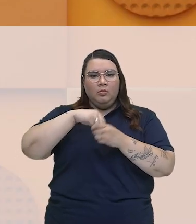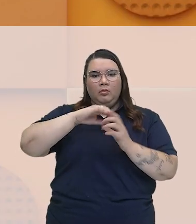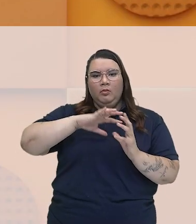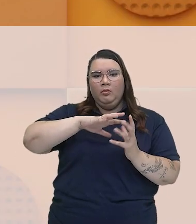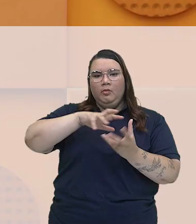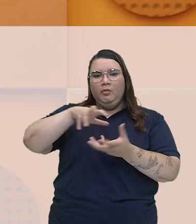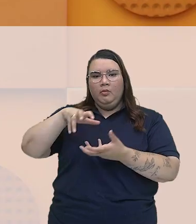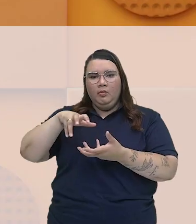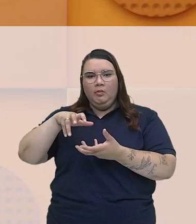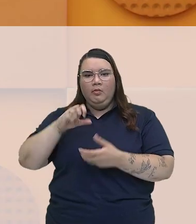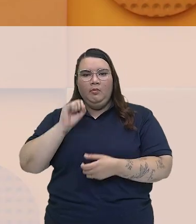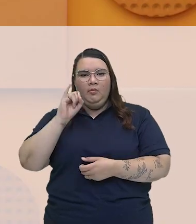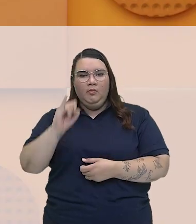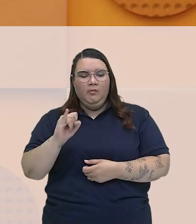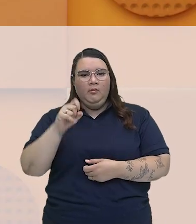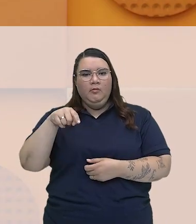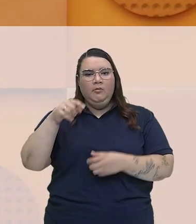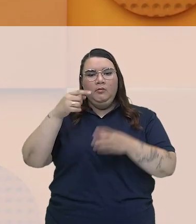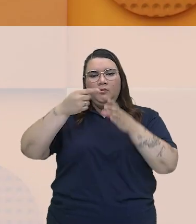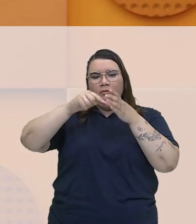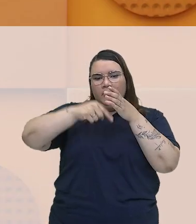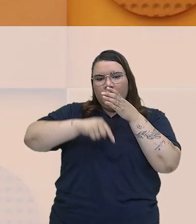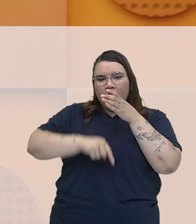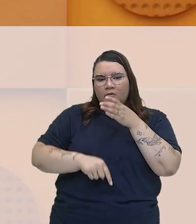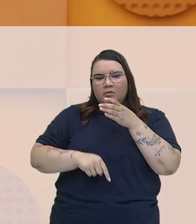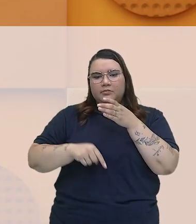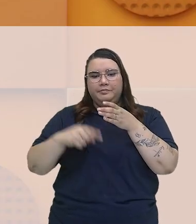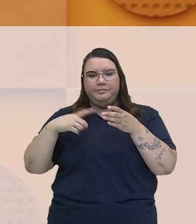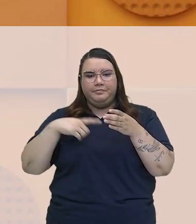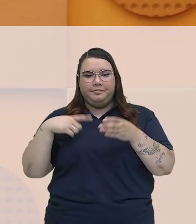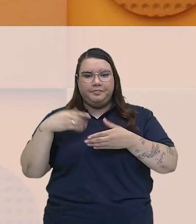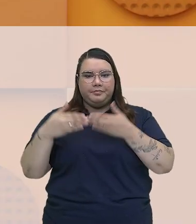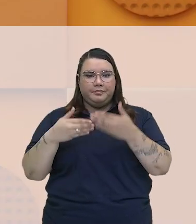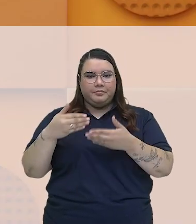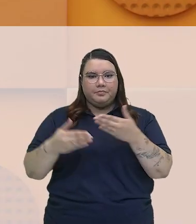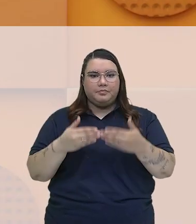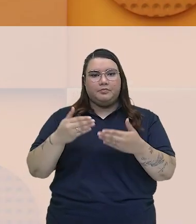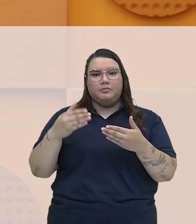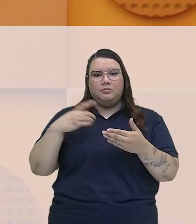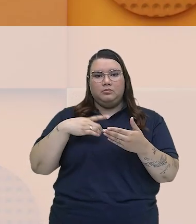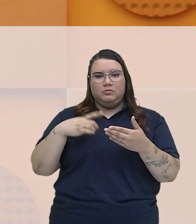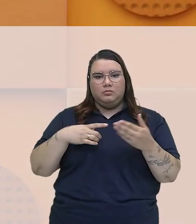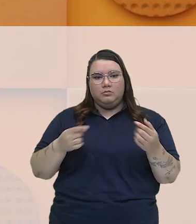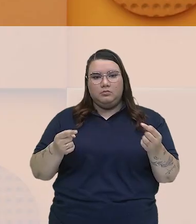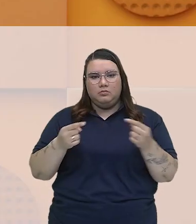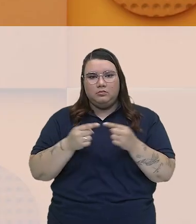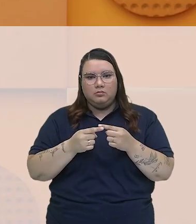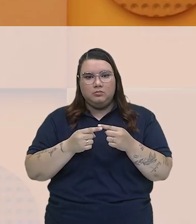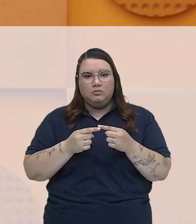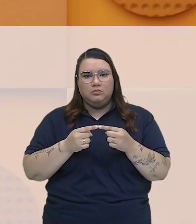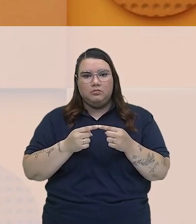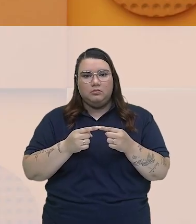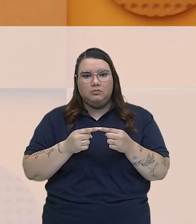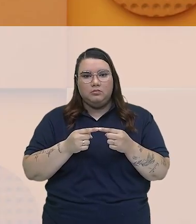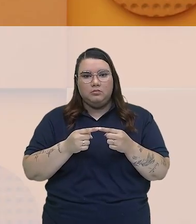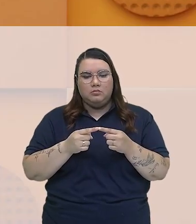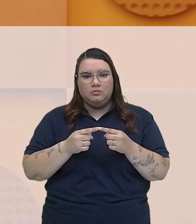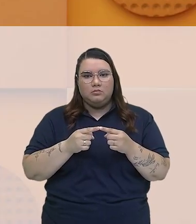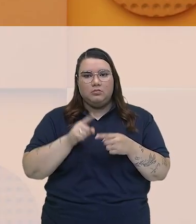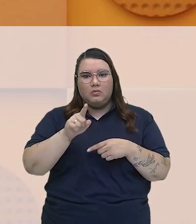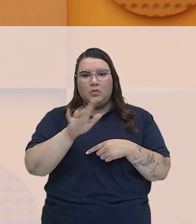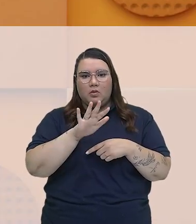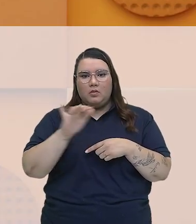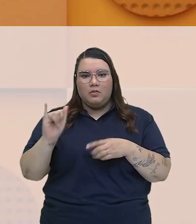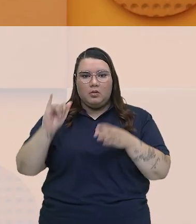nosso planeta? Se as profundidades, à medida que se avança, à medida que você